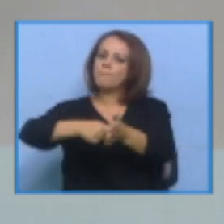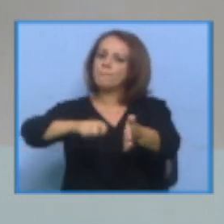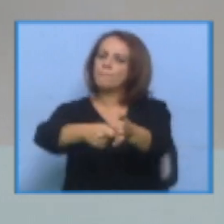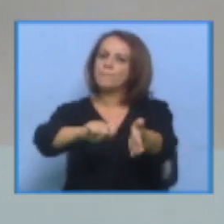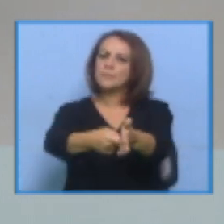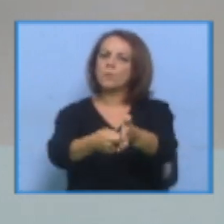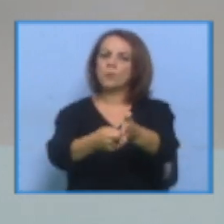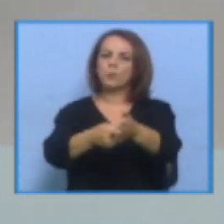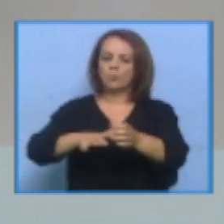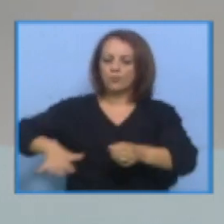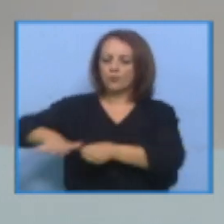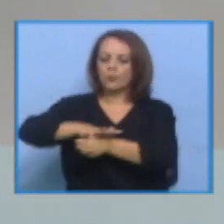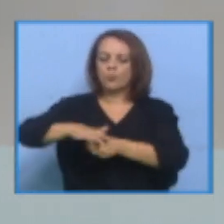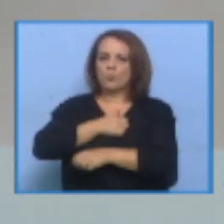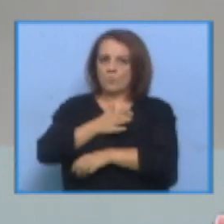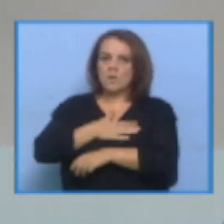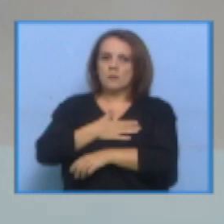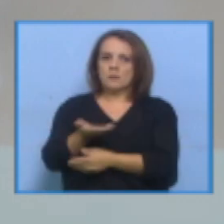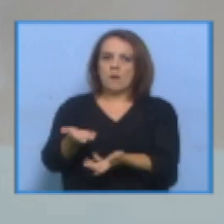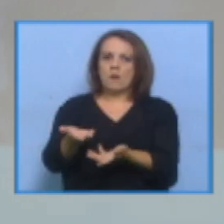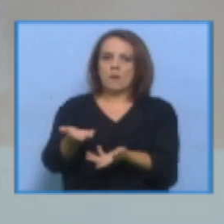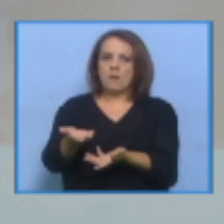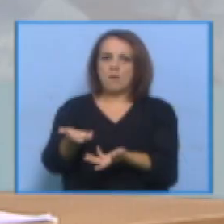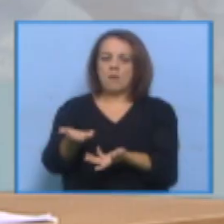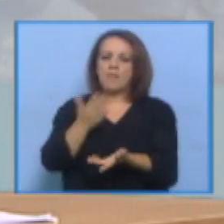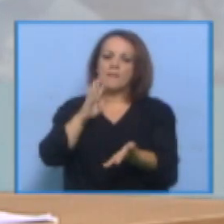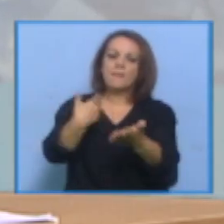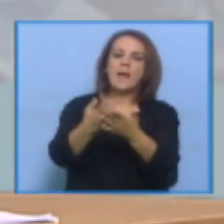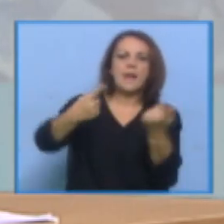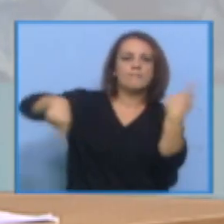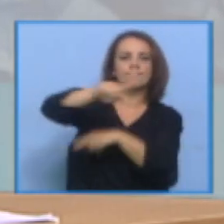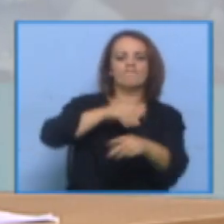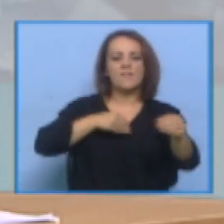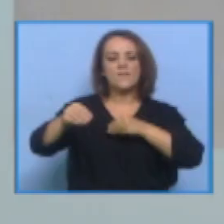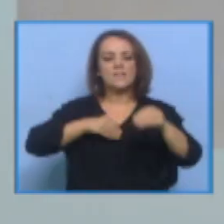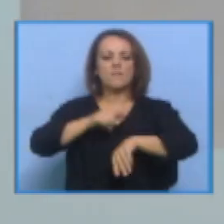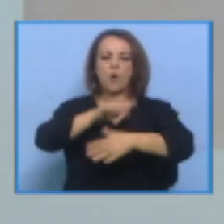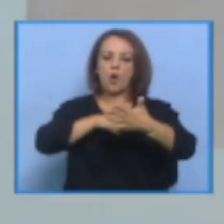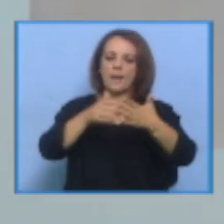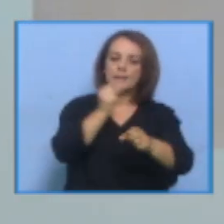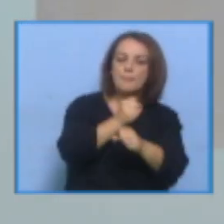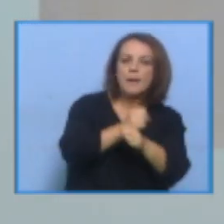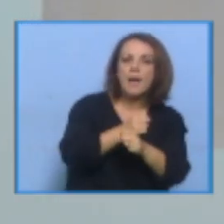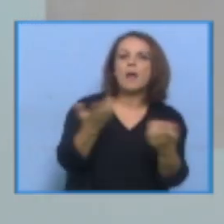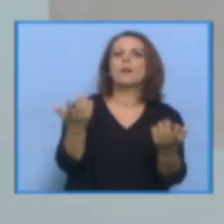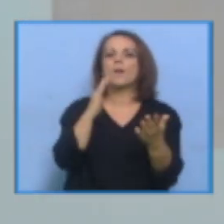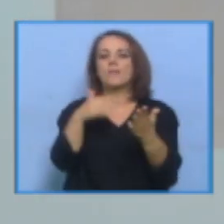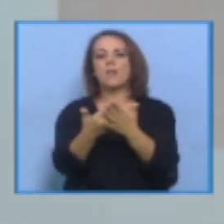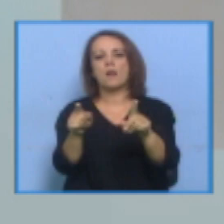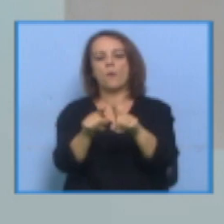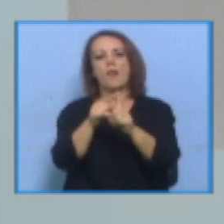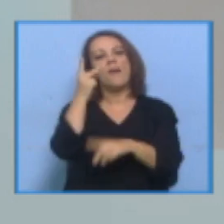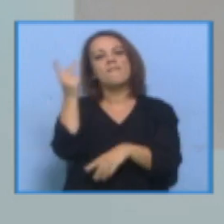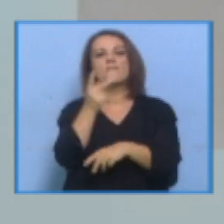lado das empresas, dos empresários, que para flexibilizarem horários de trabalho, para tornarem a vida laboral